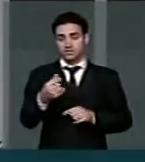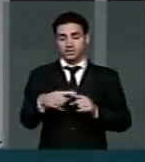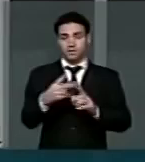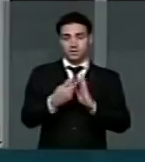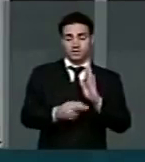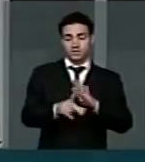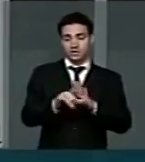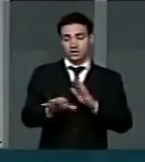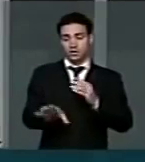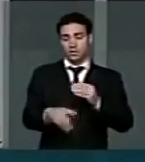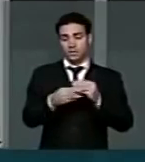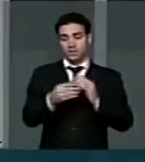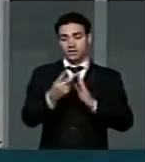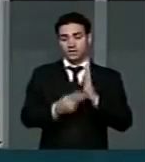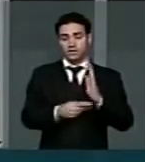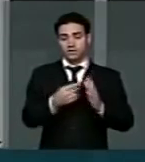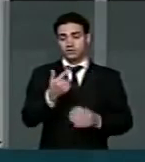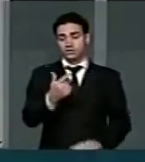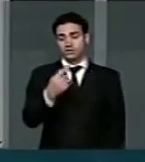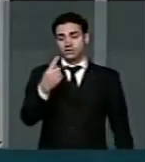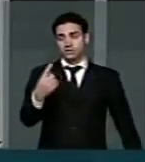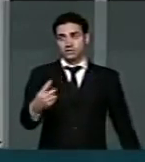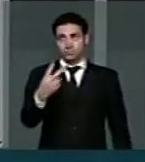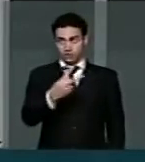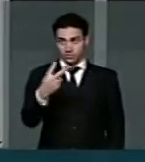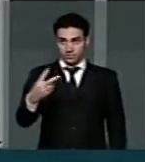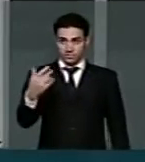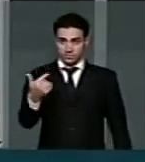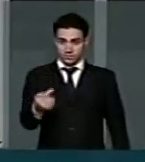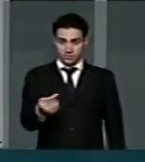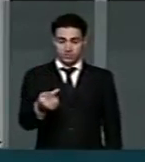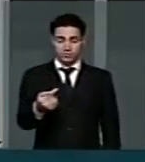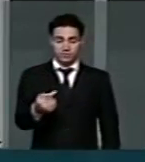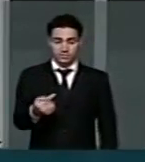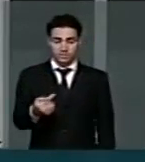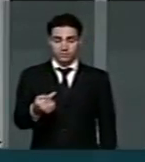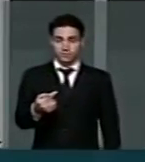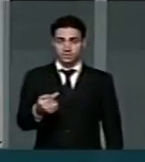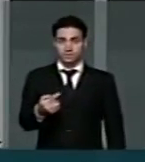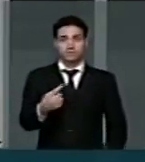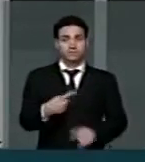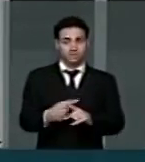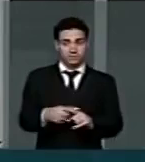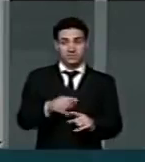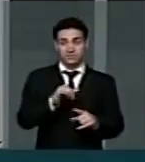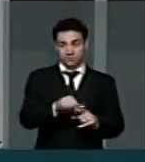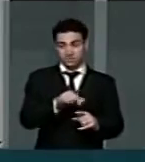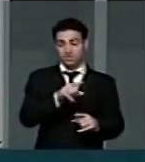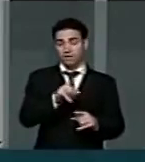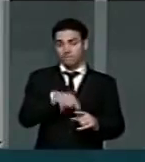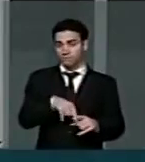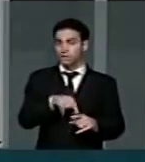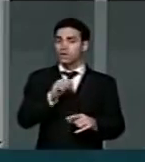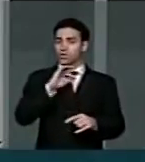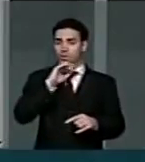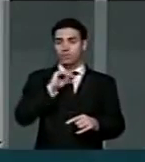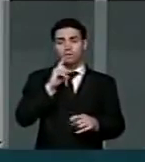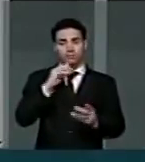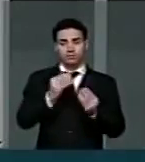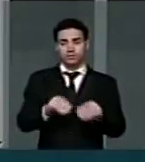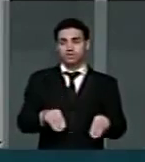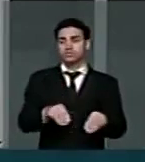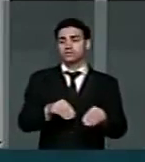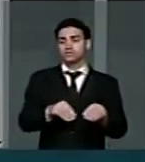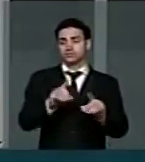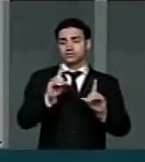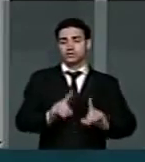complementar 227 de 2012, como nefastos aos direitos dos povos indígenas já